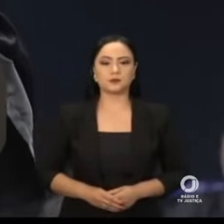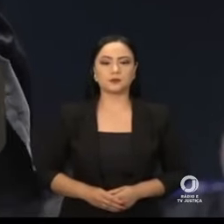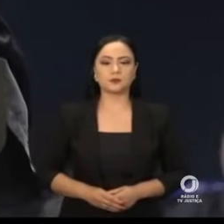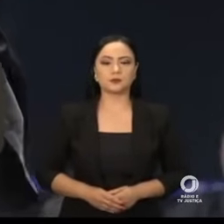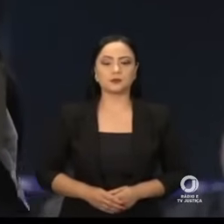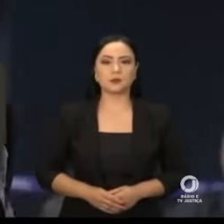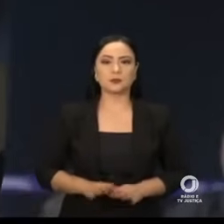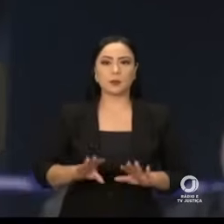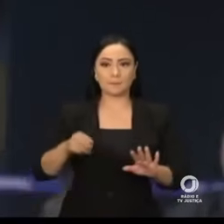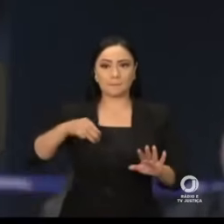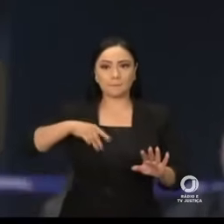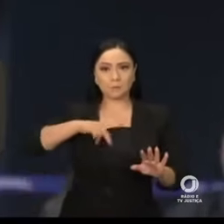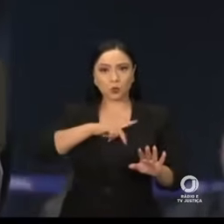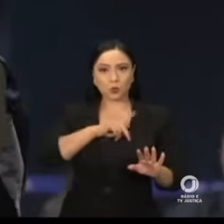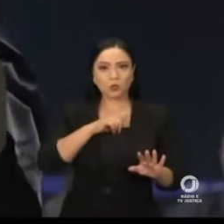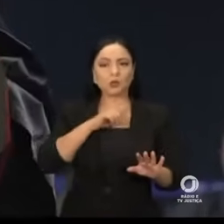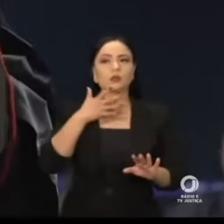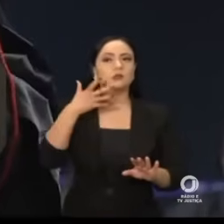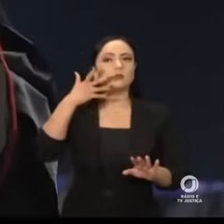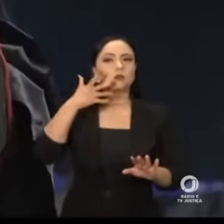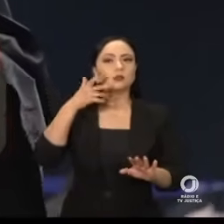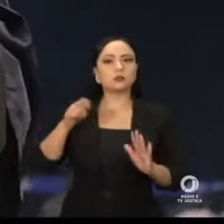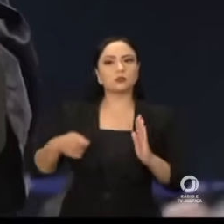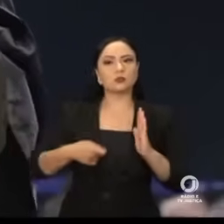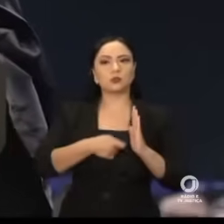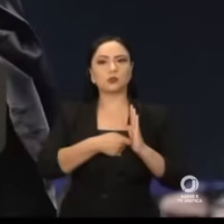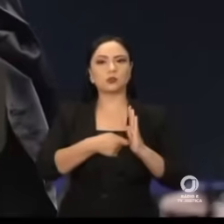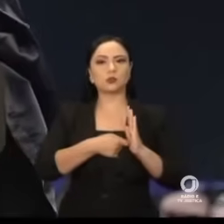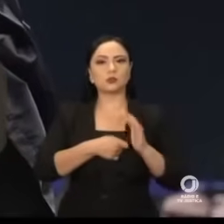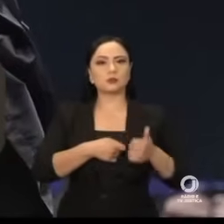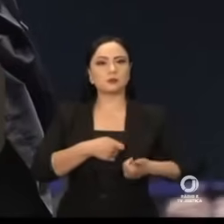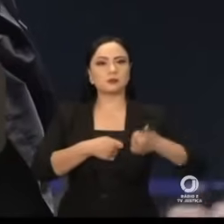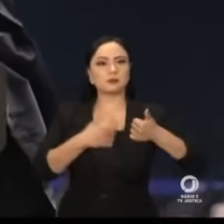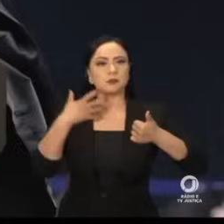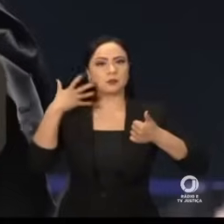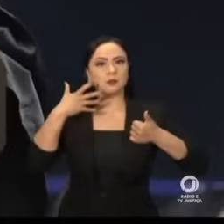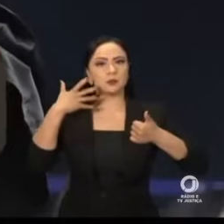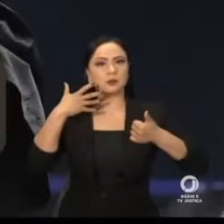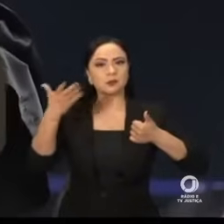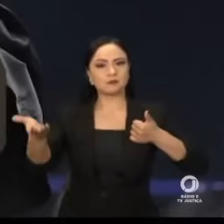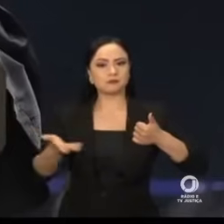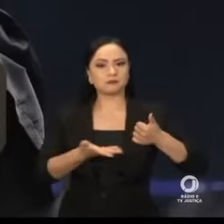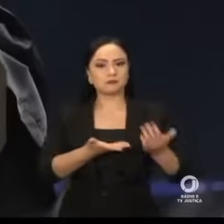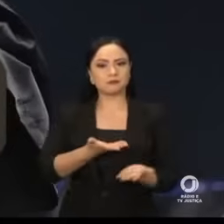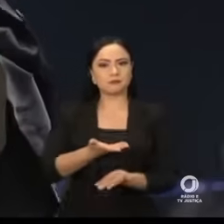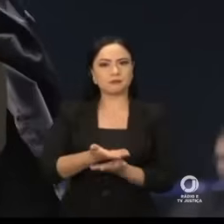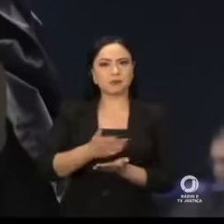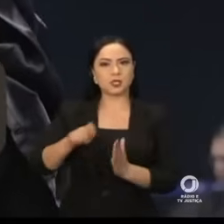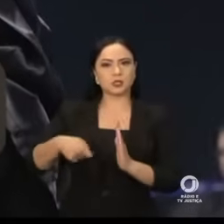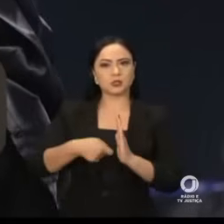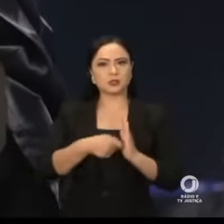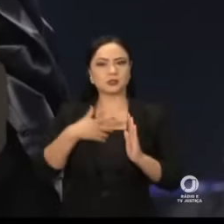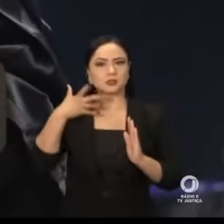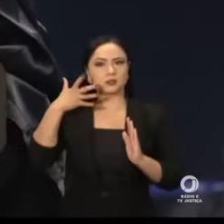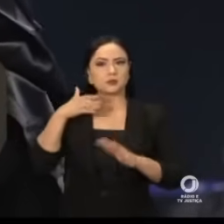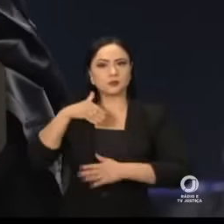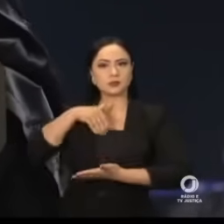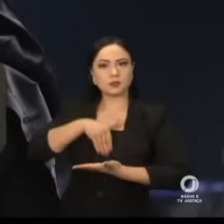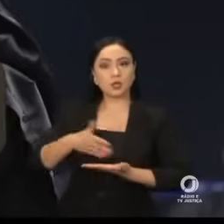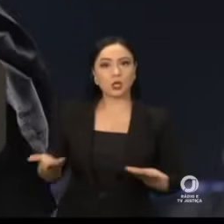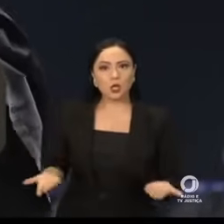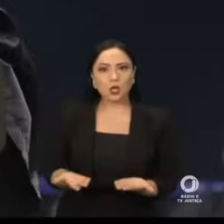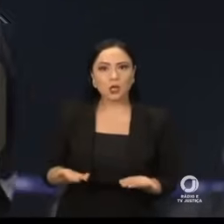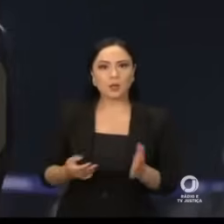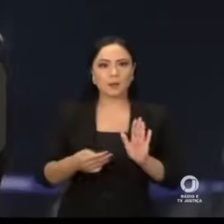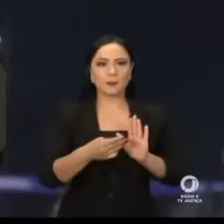O Ministério Público sustentou na denúncia, na primeira sustentação oral do recebimento, nas alegações finais e aqui, que essa